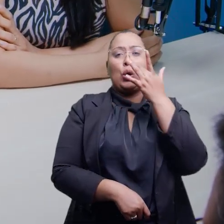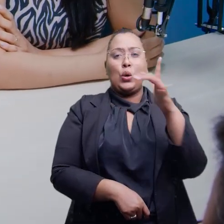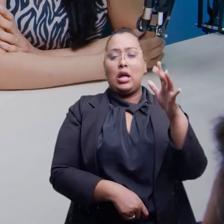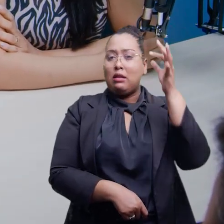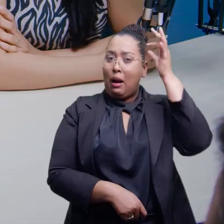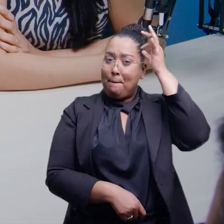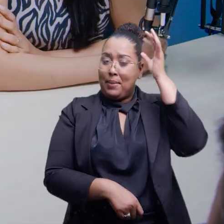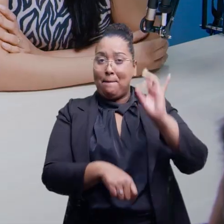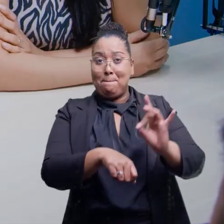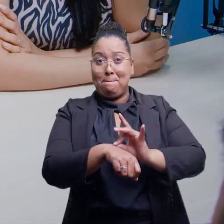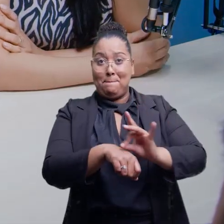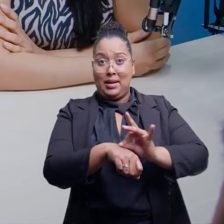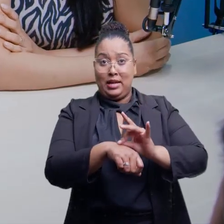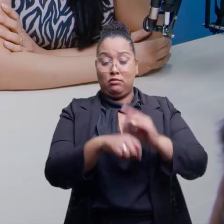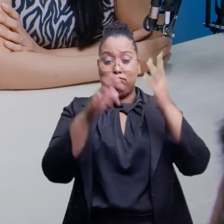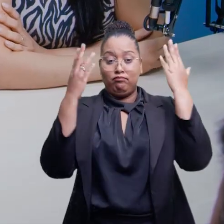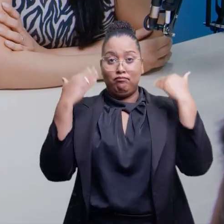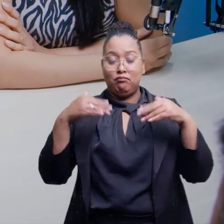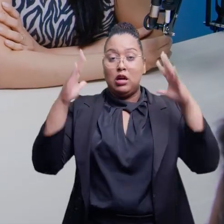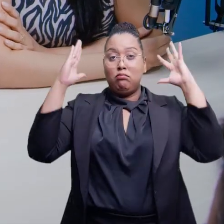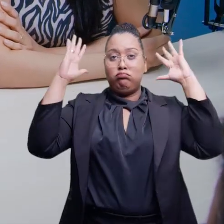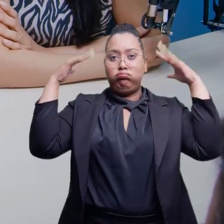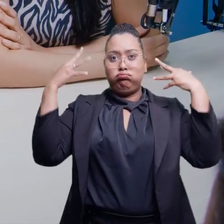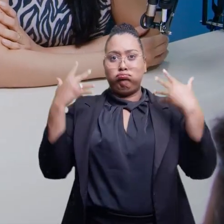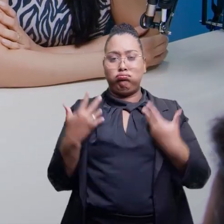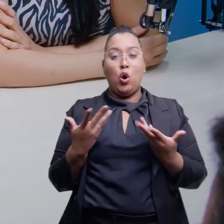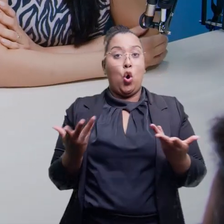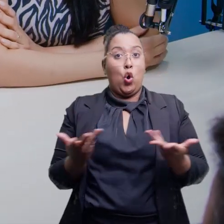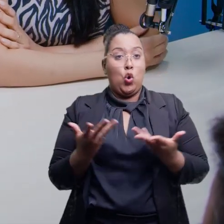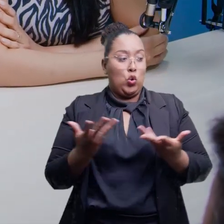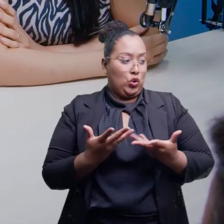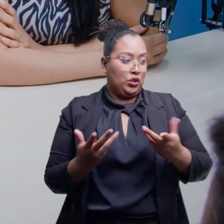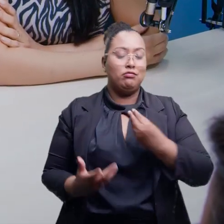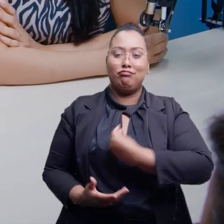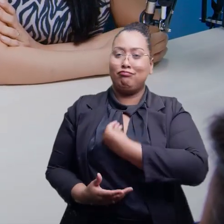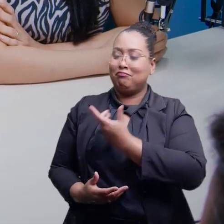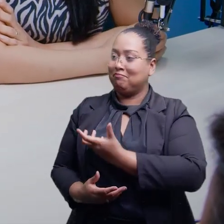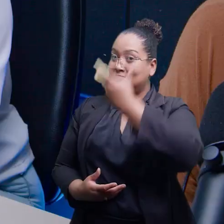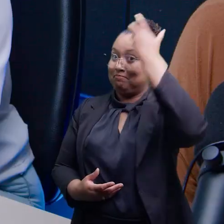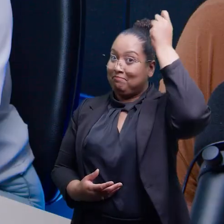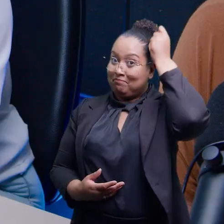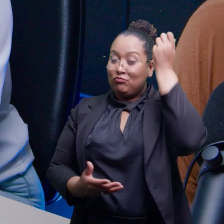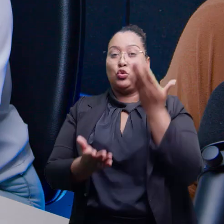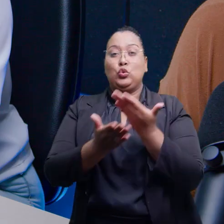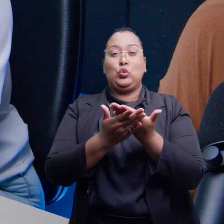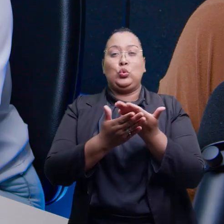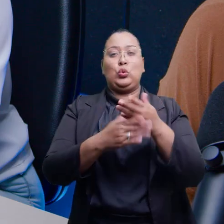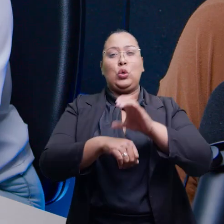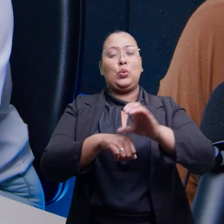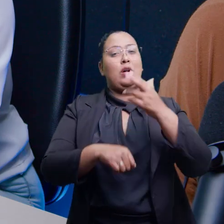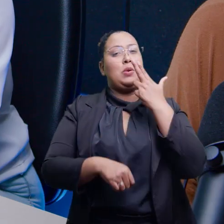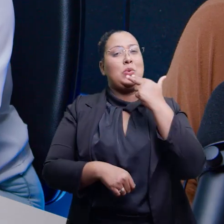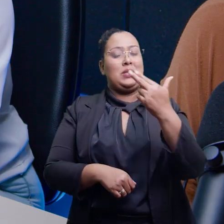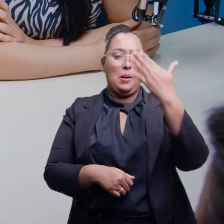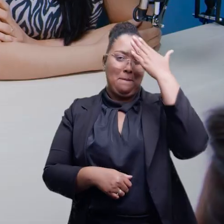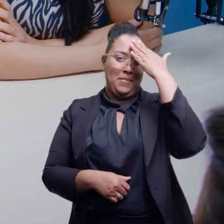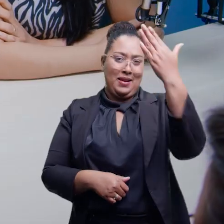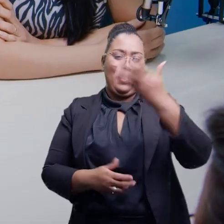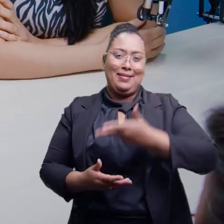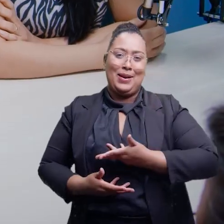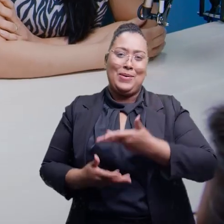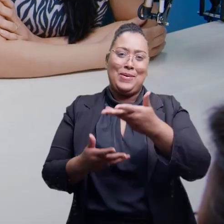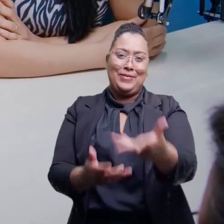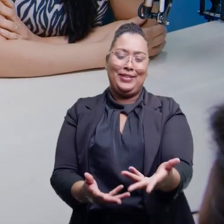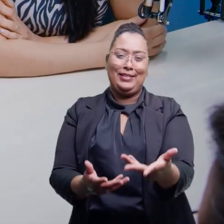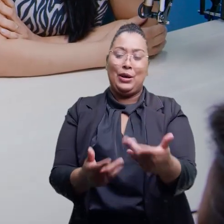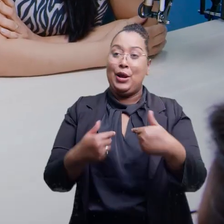tenho cabelos pretos, na altura do ombro também, só que cacheado, eles estão presos. Faço nutrição e muito obrigada